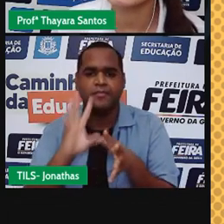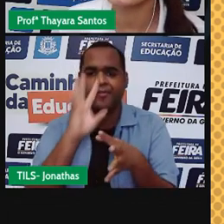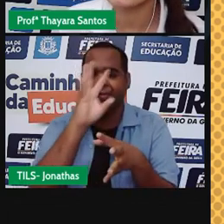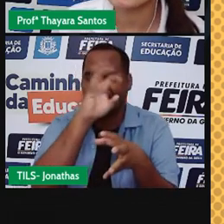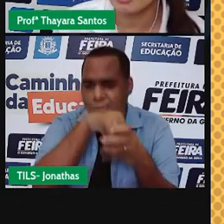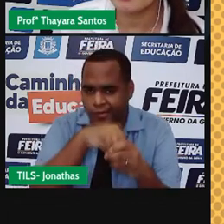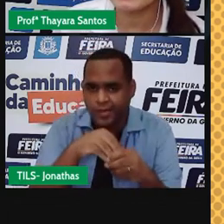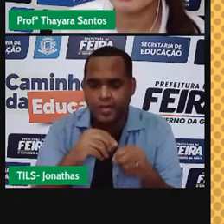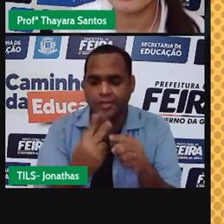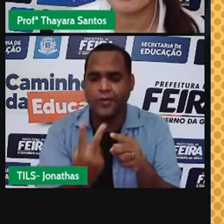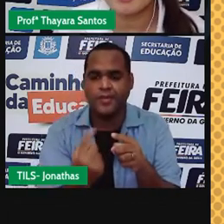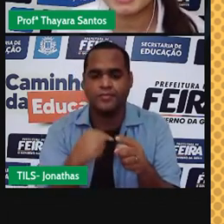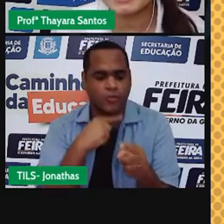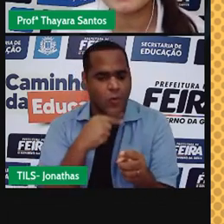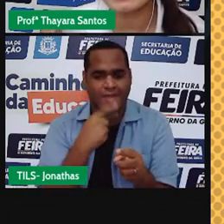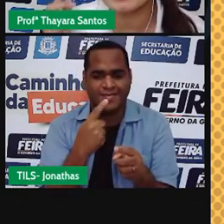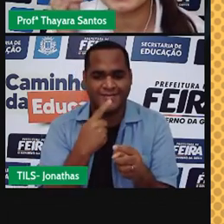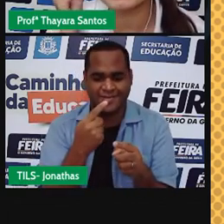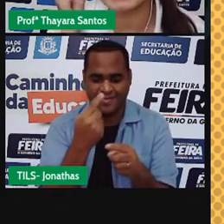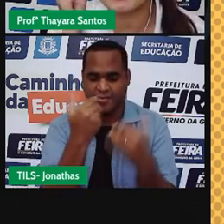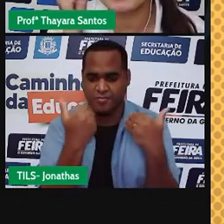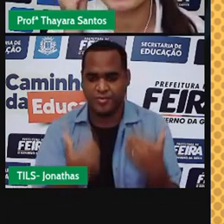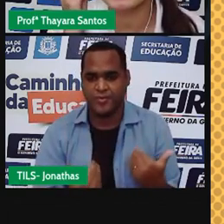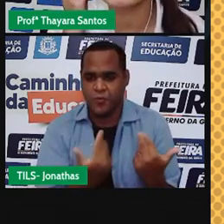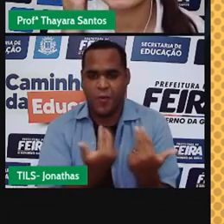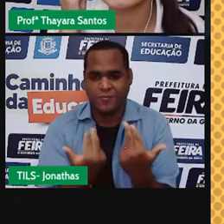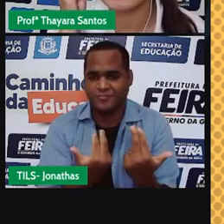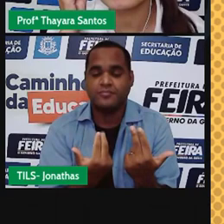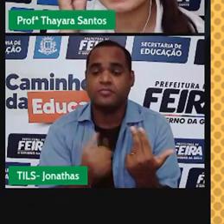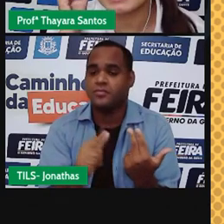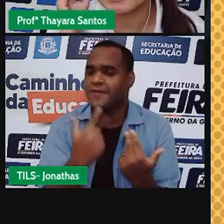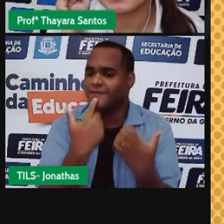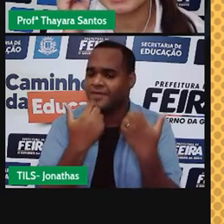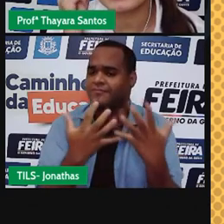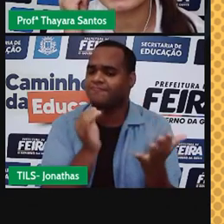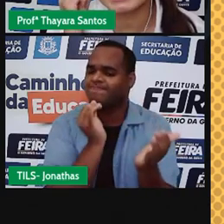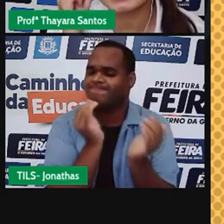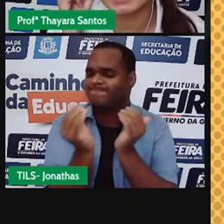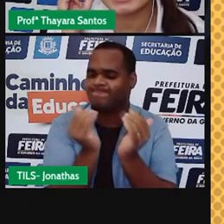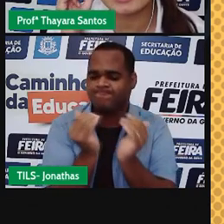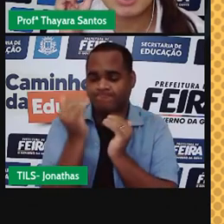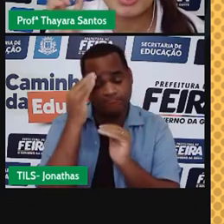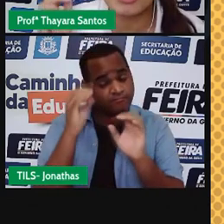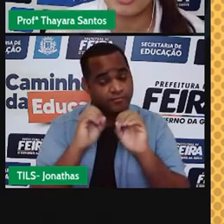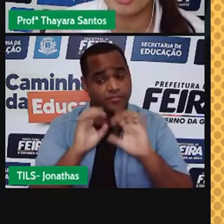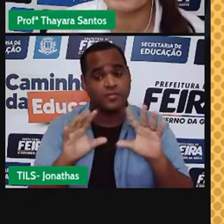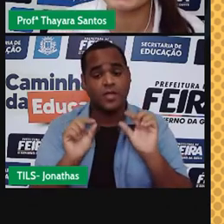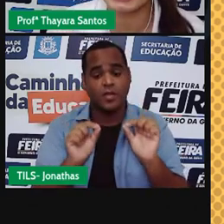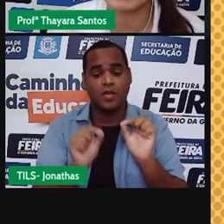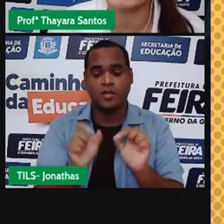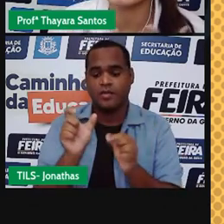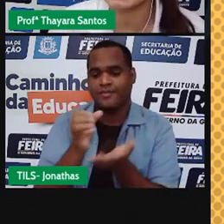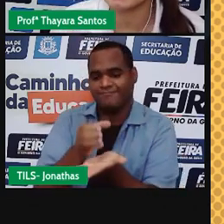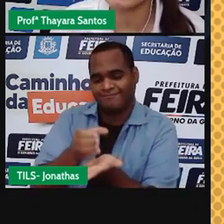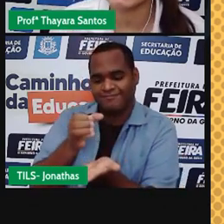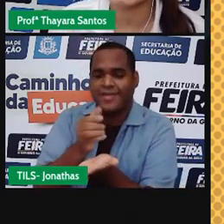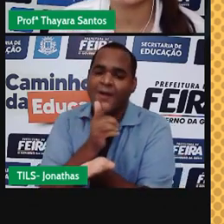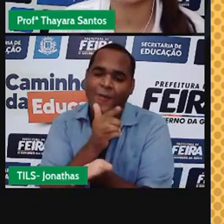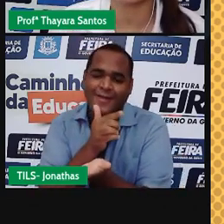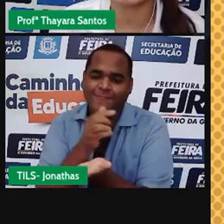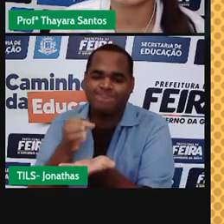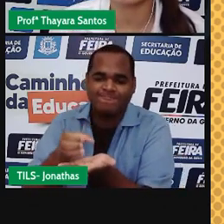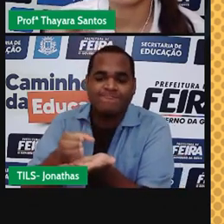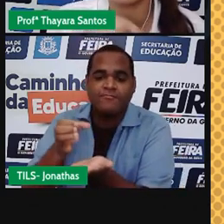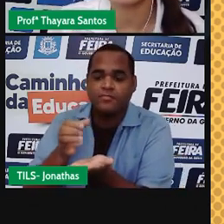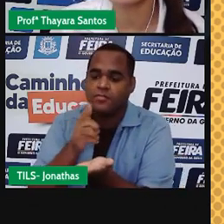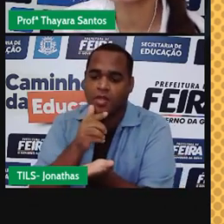que diz que dois corpos não ocupam o mesmo espaço ao mesmo tempo. Eu dei até alguns exemplos para vocês falando sobre um copo de água cheio que a